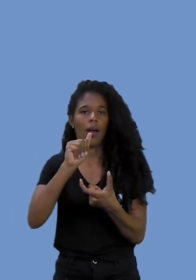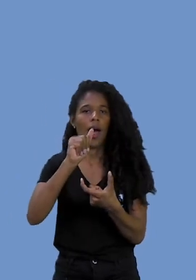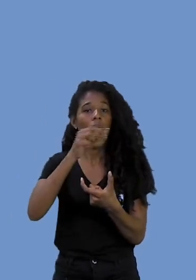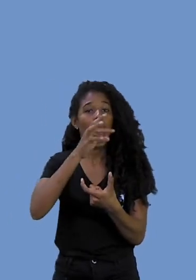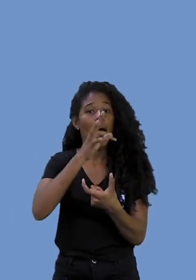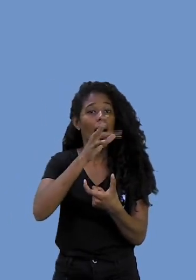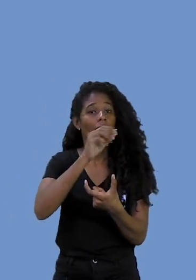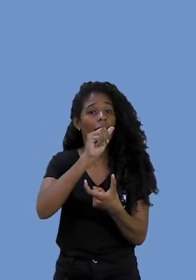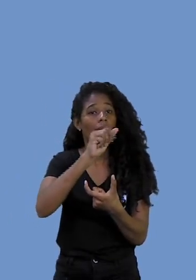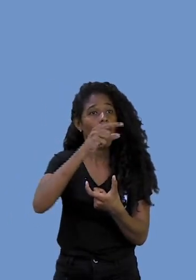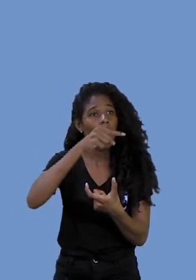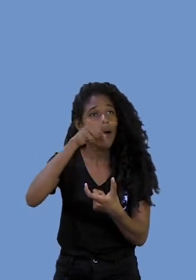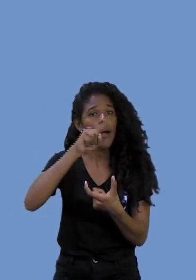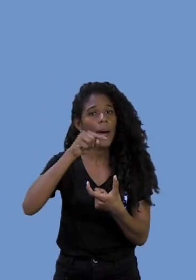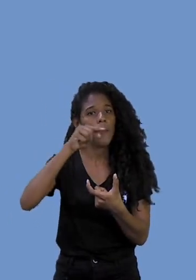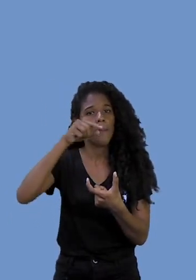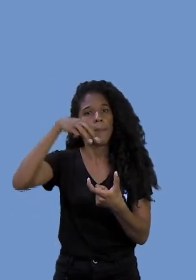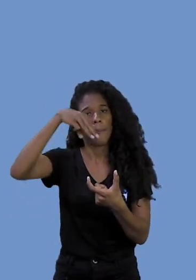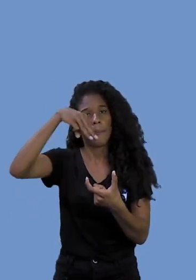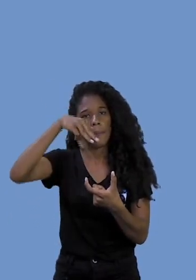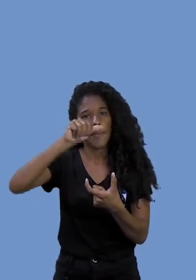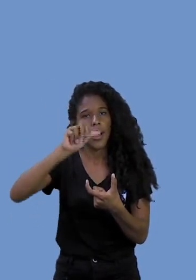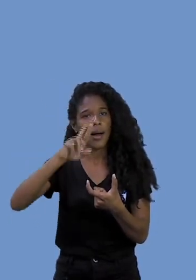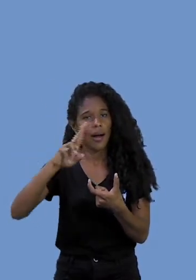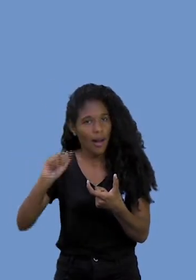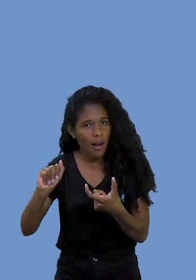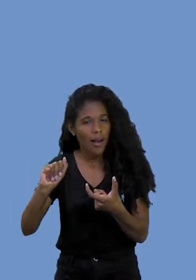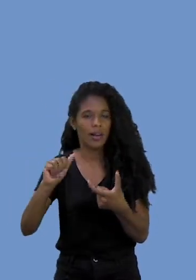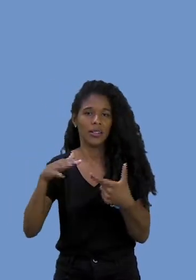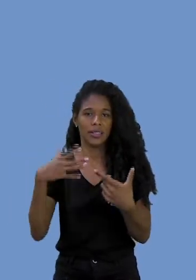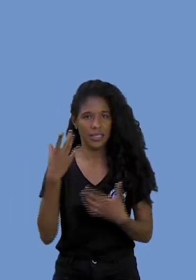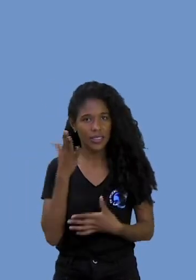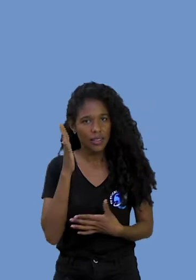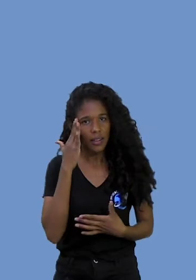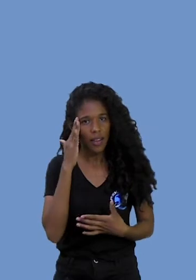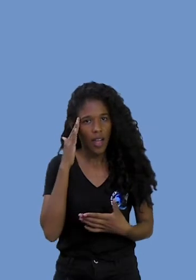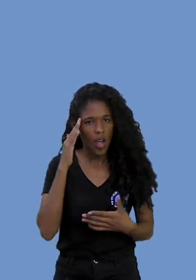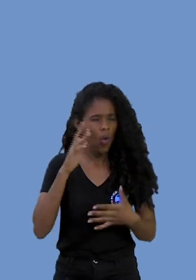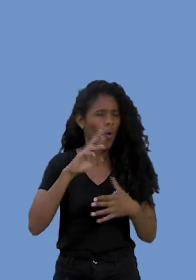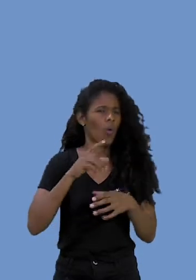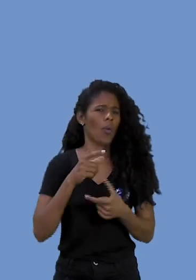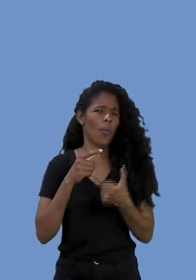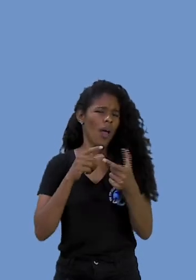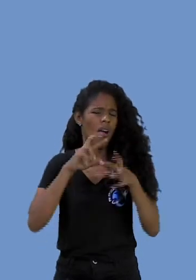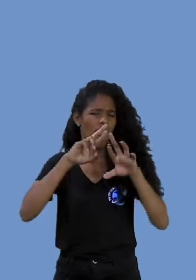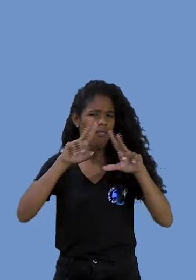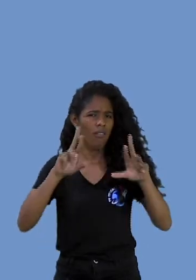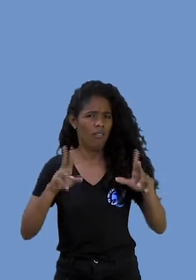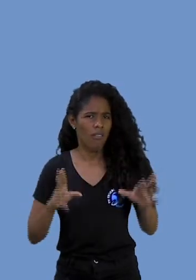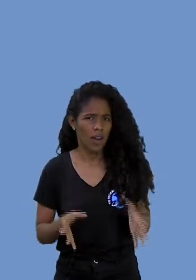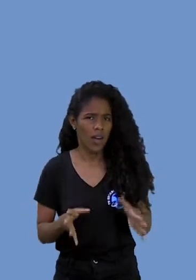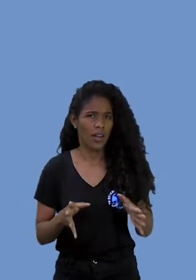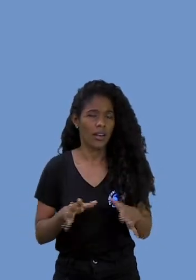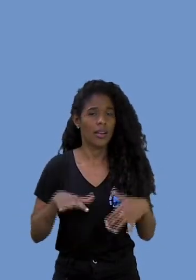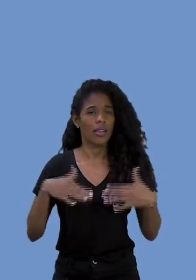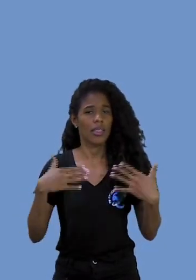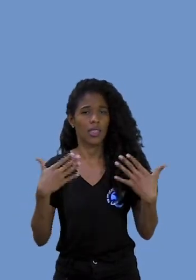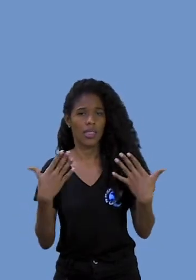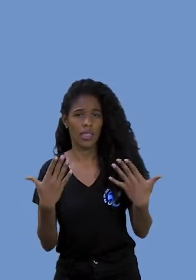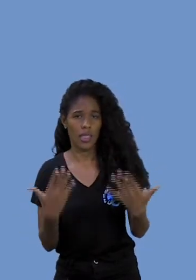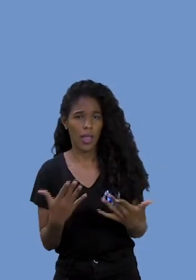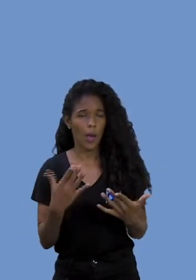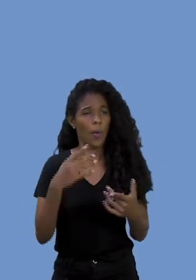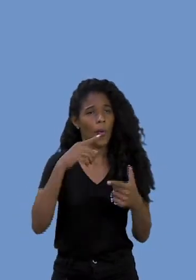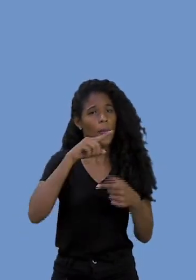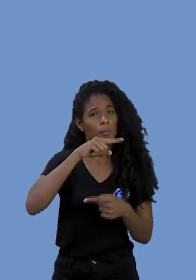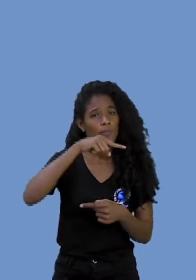segundo E. E quando eu falo tômbola, eu coloco um acento circunflexo no primeiro O. Então, ele